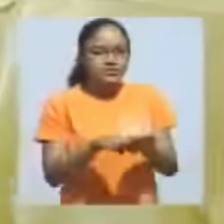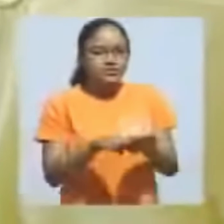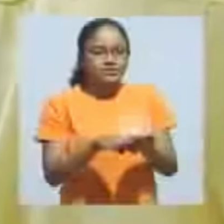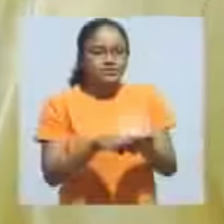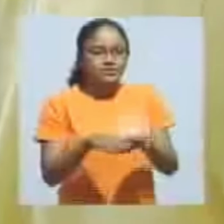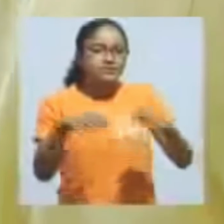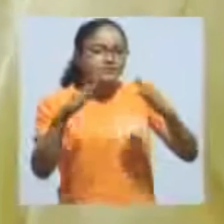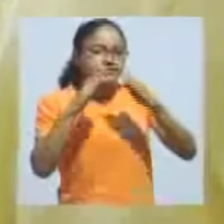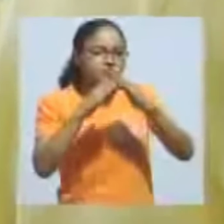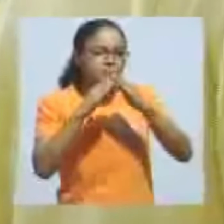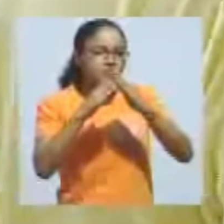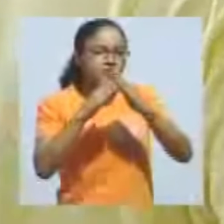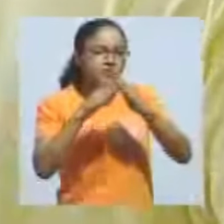Vitória, vitória, Padre Léo, vitória.